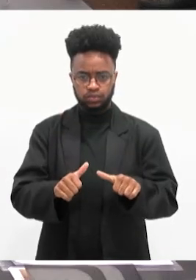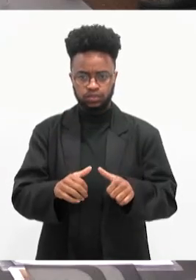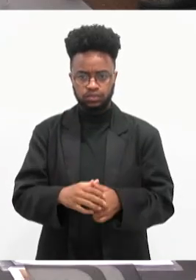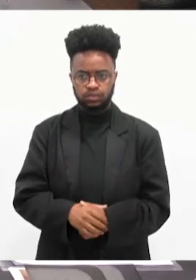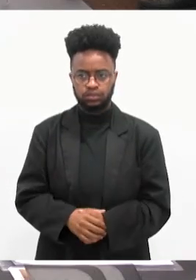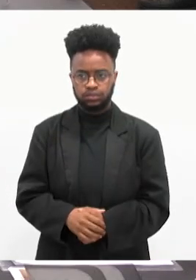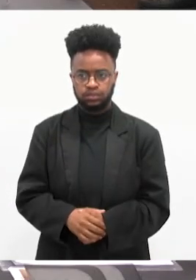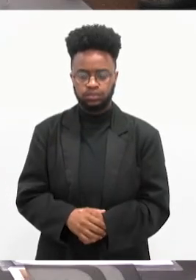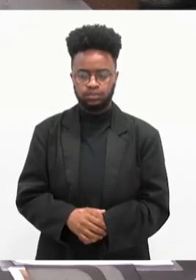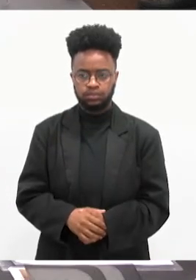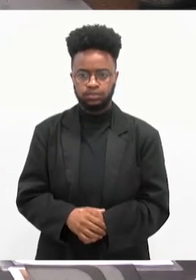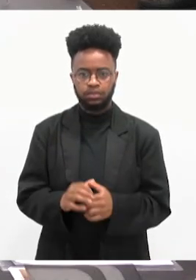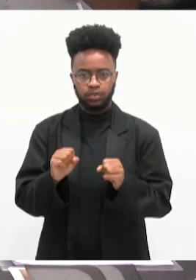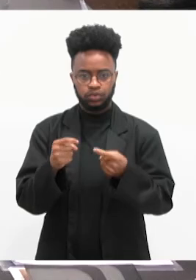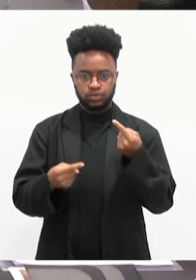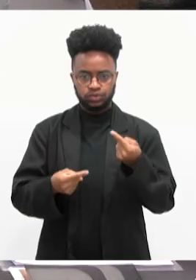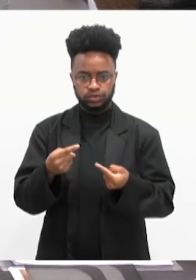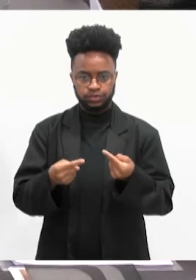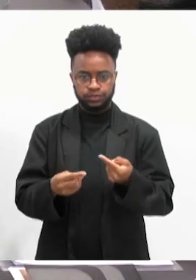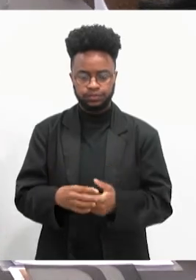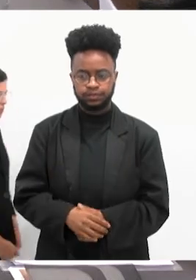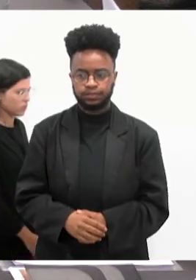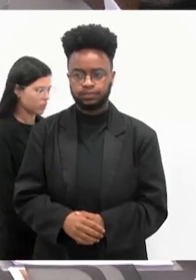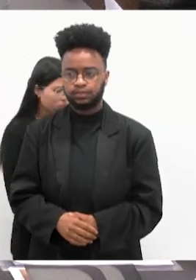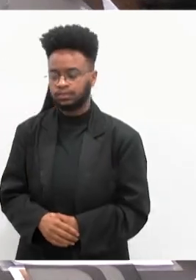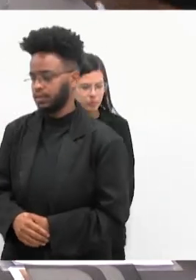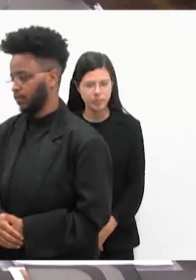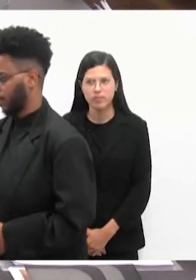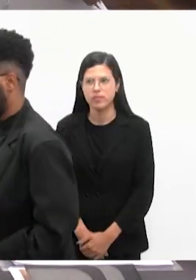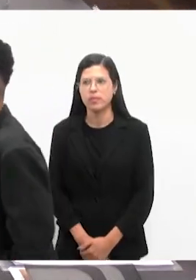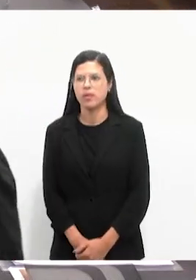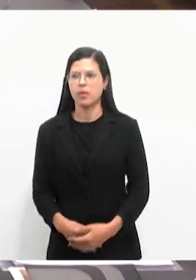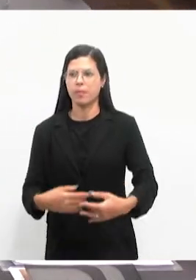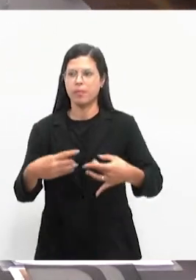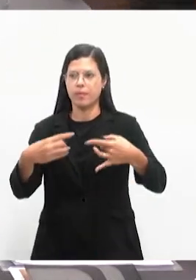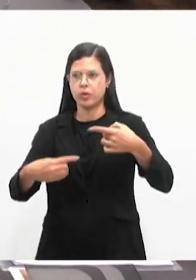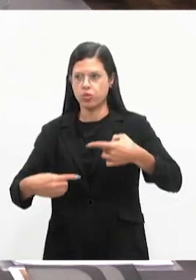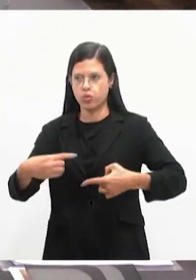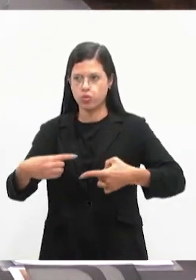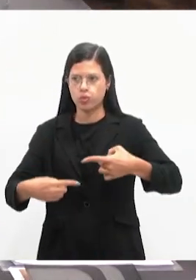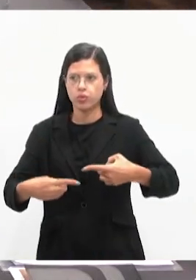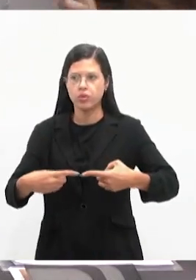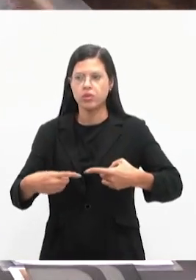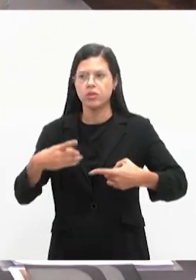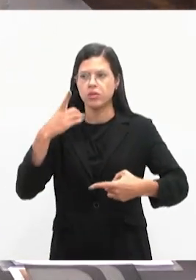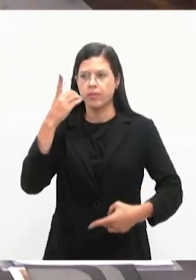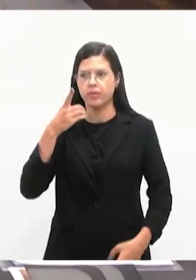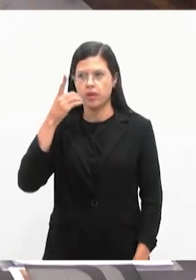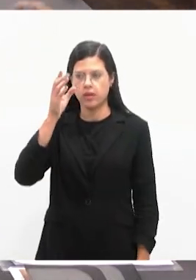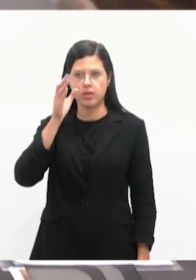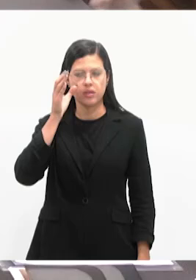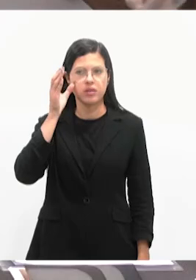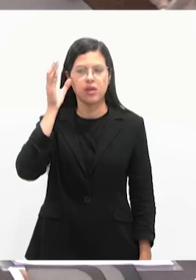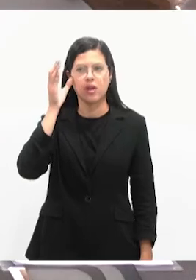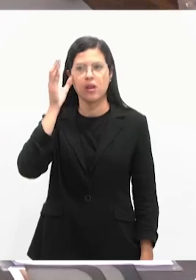enfim, em discussão, para discutir, Presidente, deputada Célia. Eu apresentei um voto divergente, embora